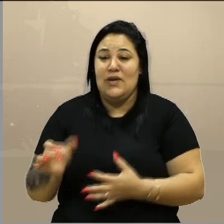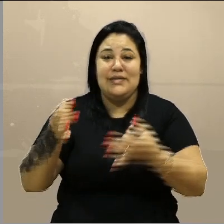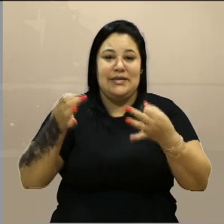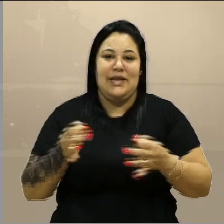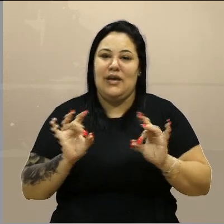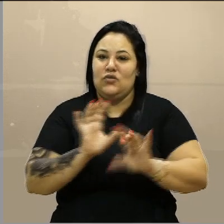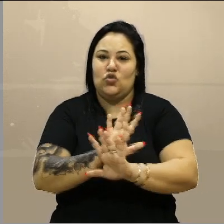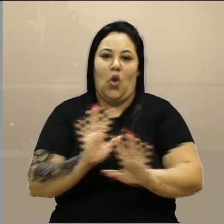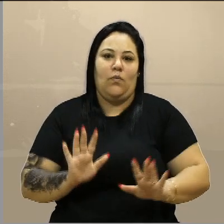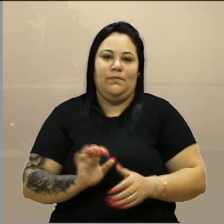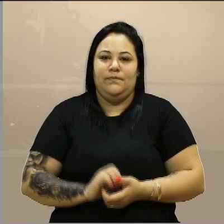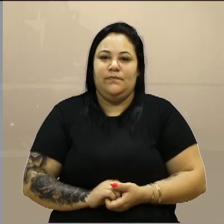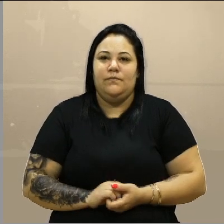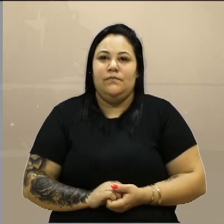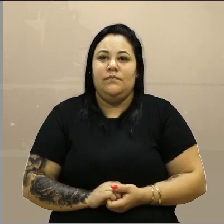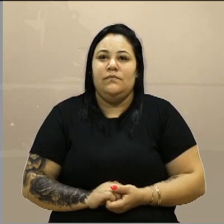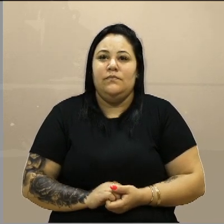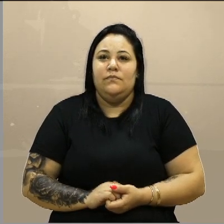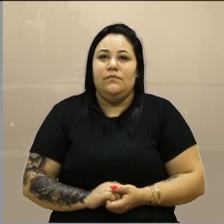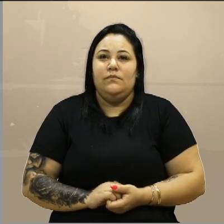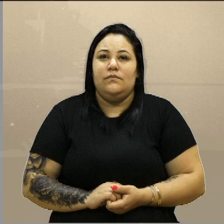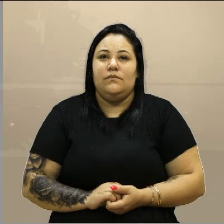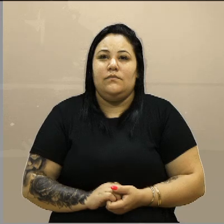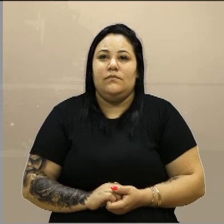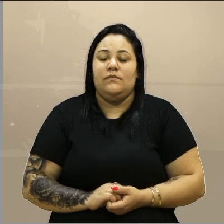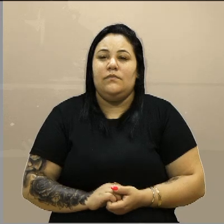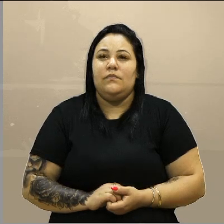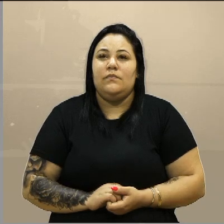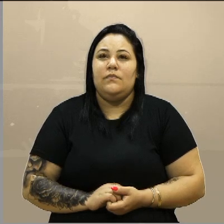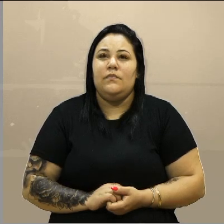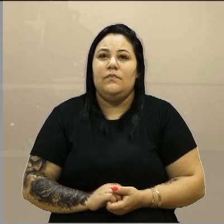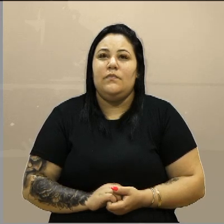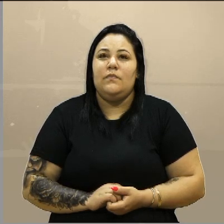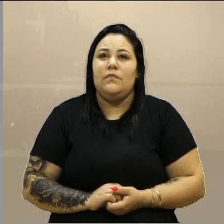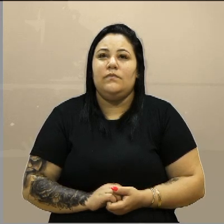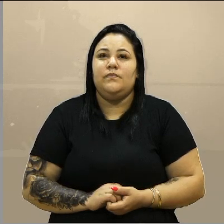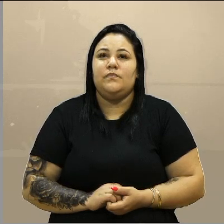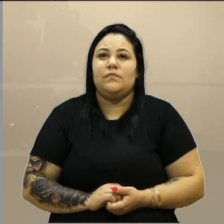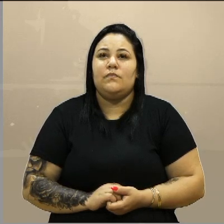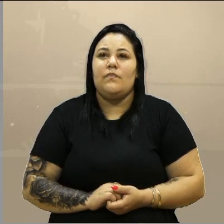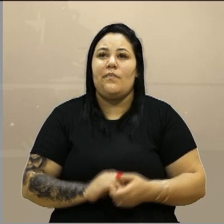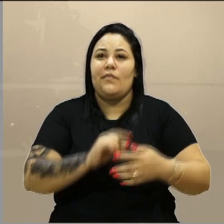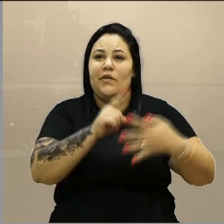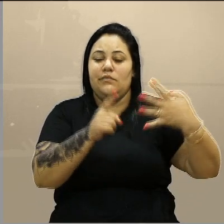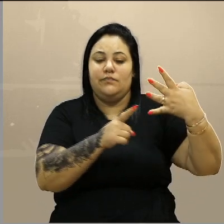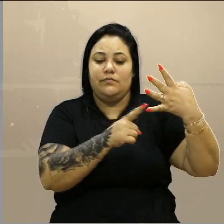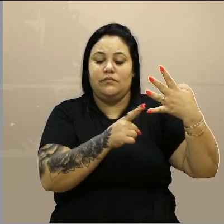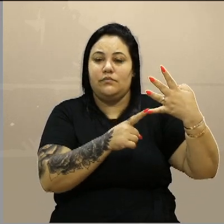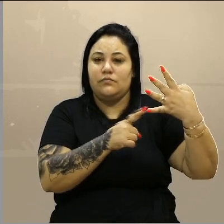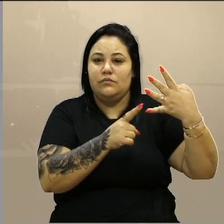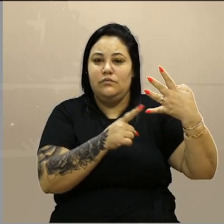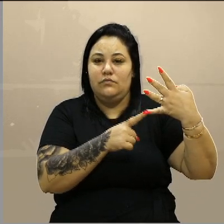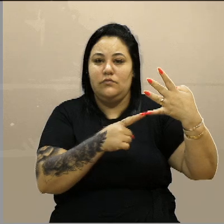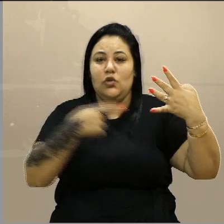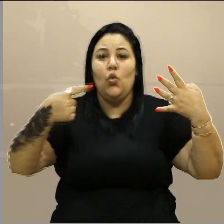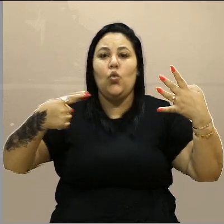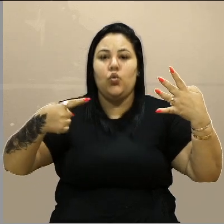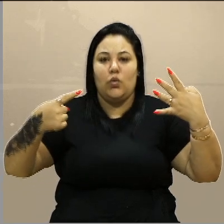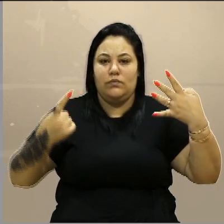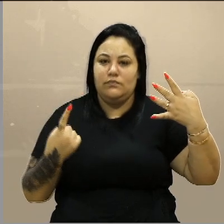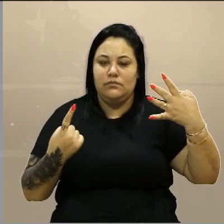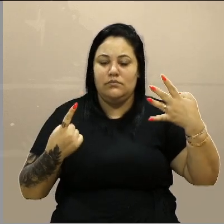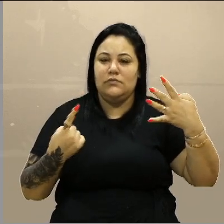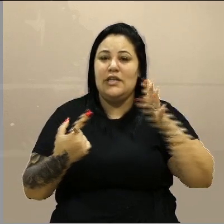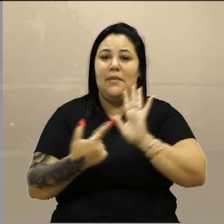apenas. Pode passar agora para o nível mais, aí. E esse é do nível 1.